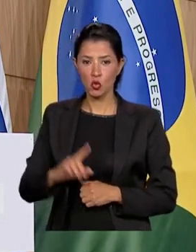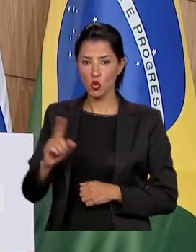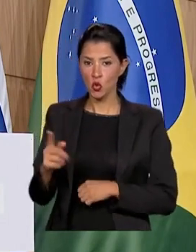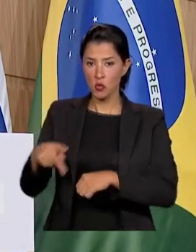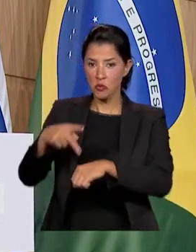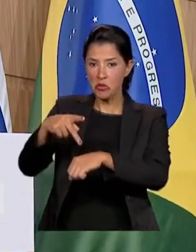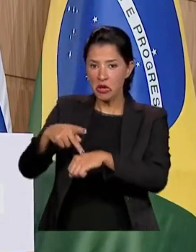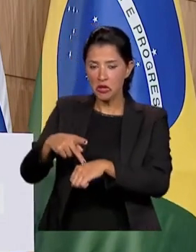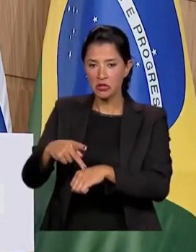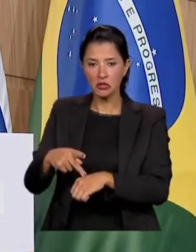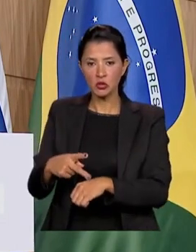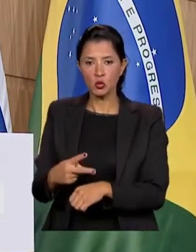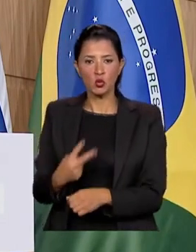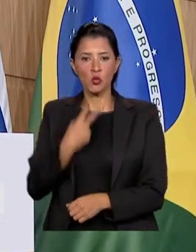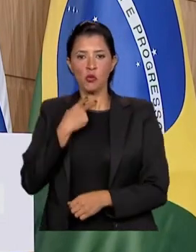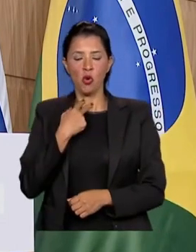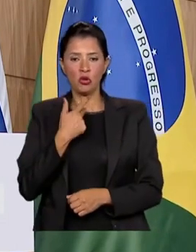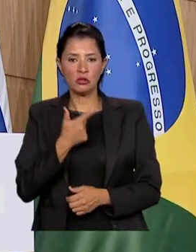país não pode dever.